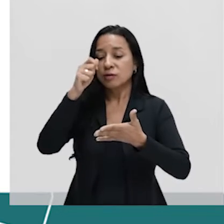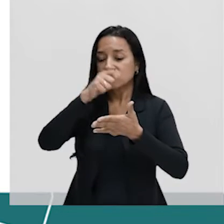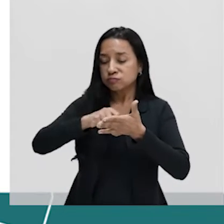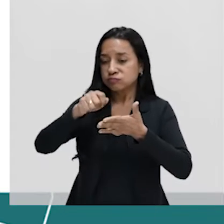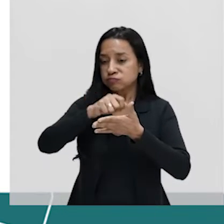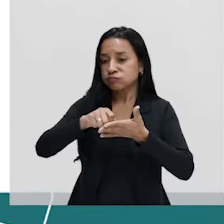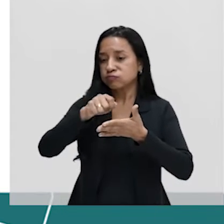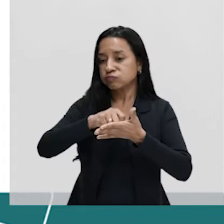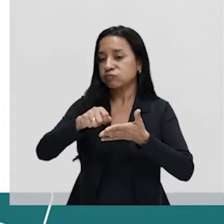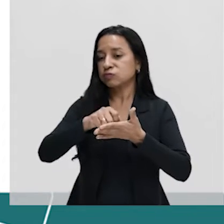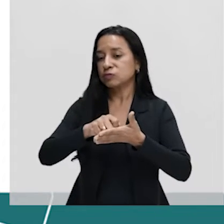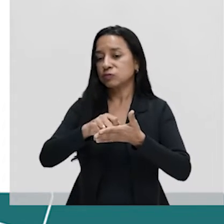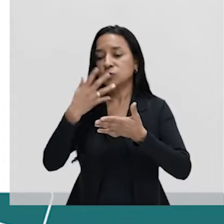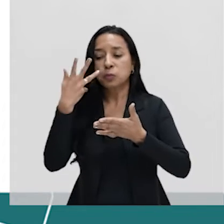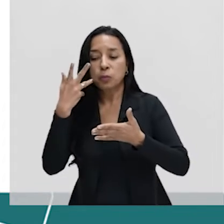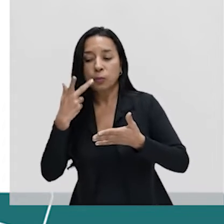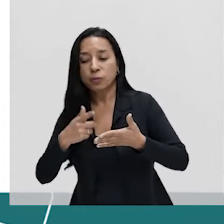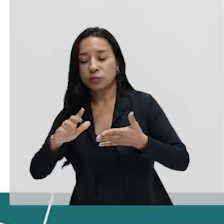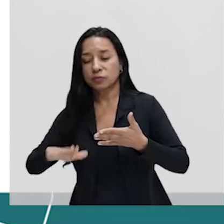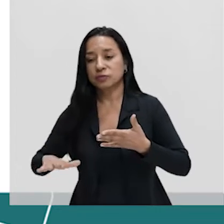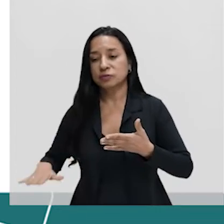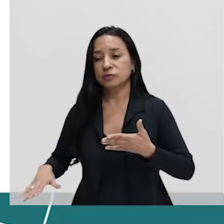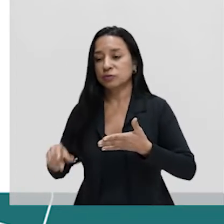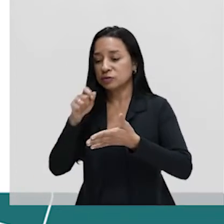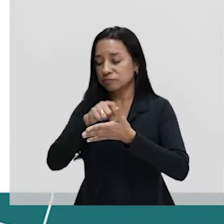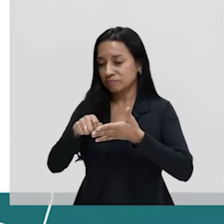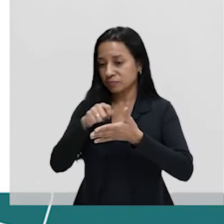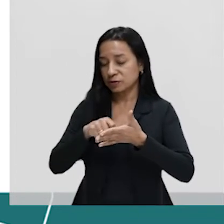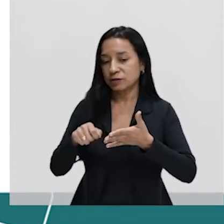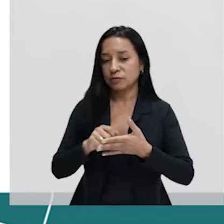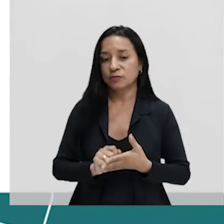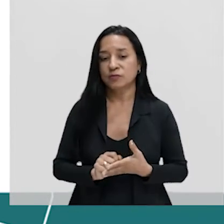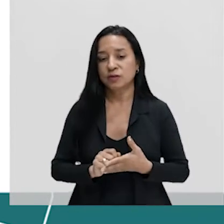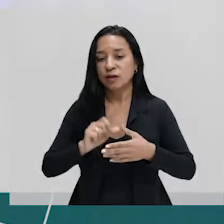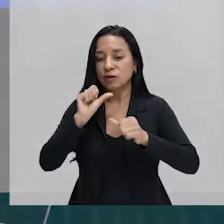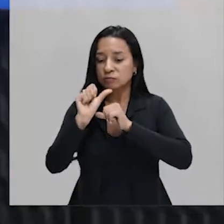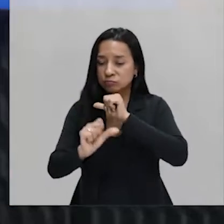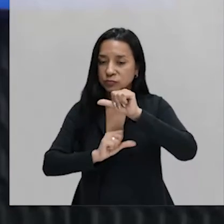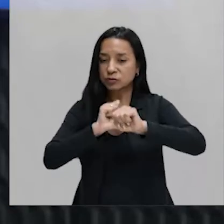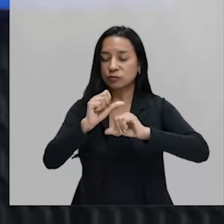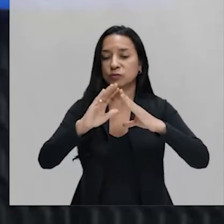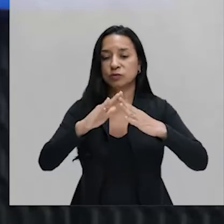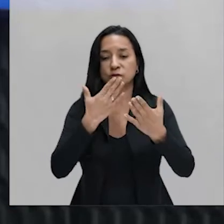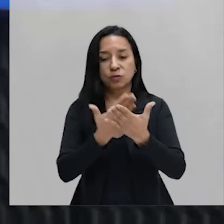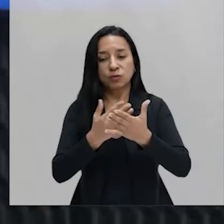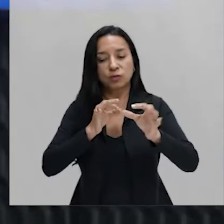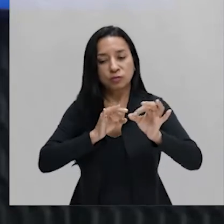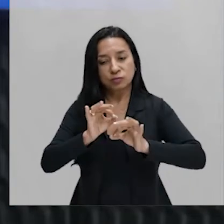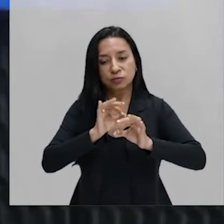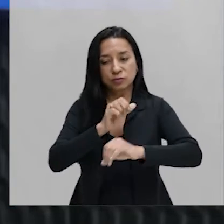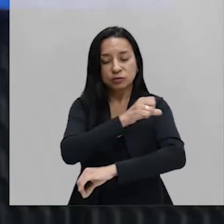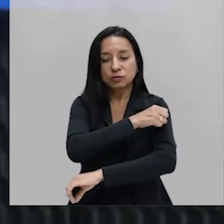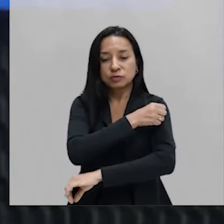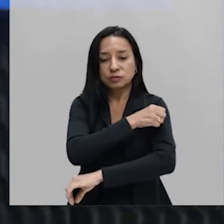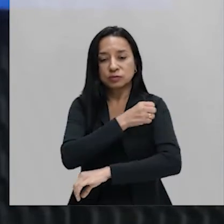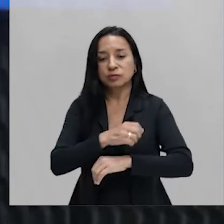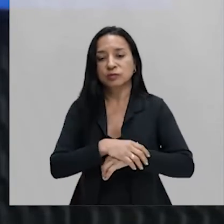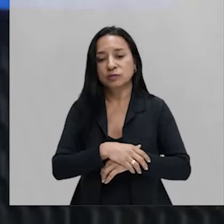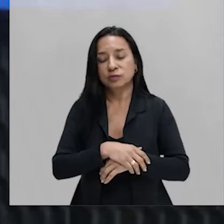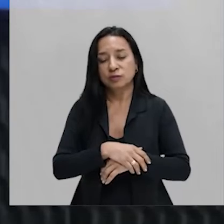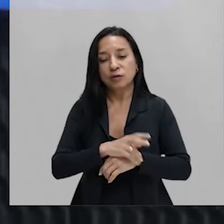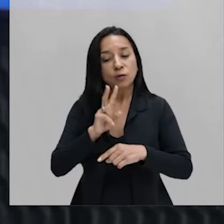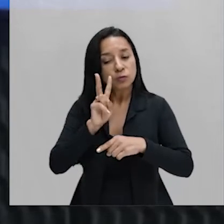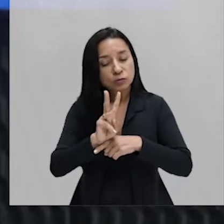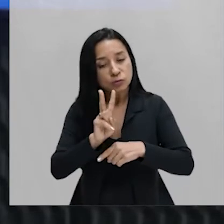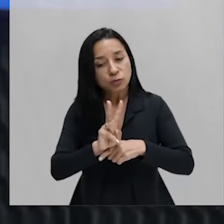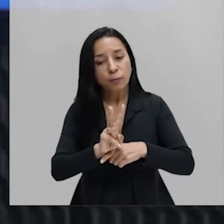para vocês o que é TBC, e a escola virou escola. A escola funciona no Rio de Janeiro, foi tombada